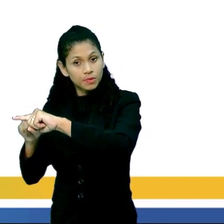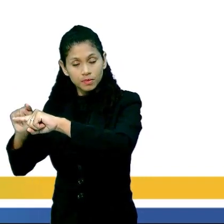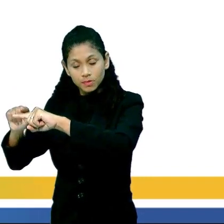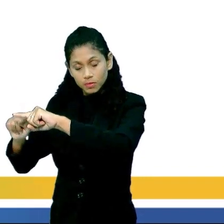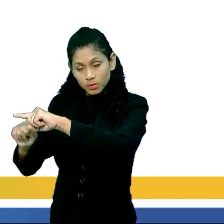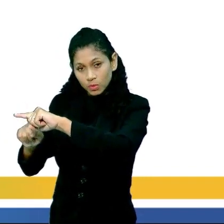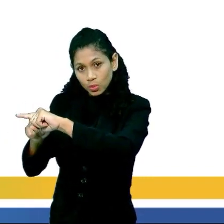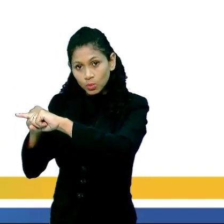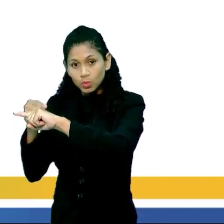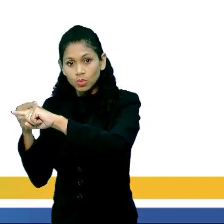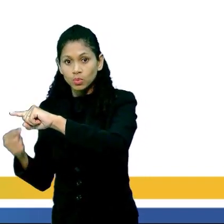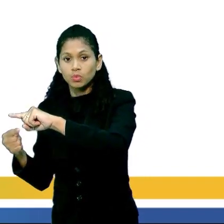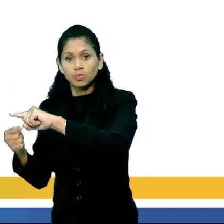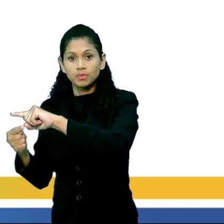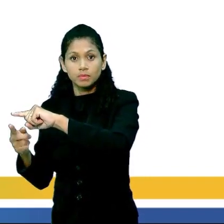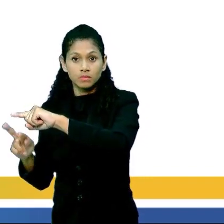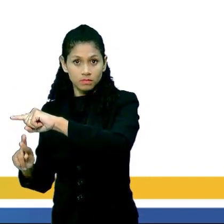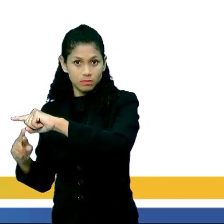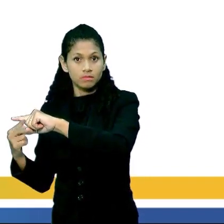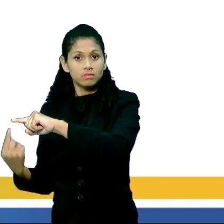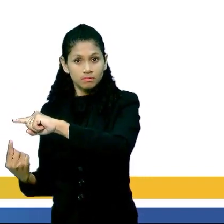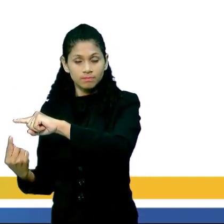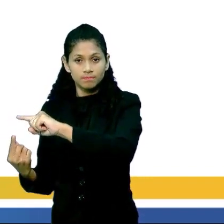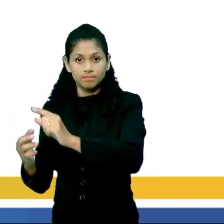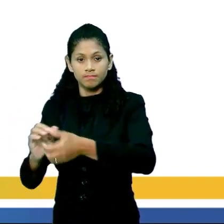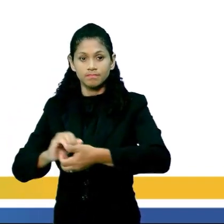que é o R2 vezes alfa vezes R1.